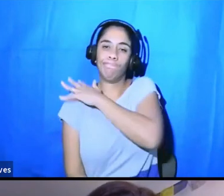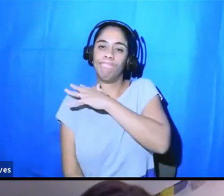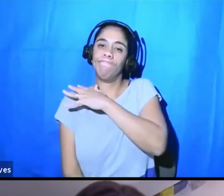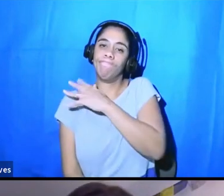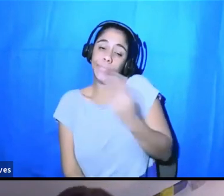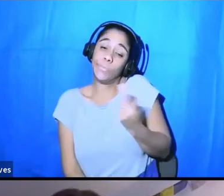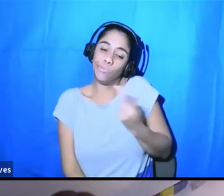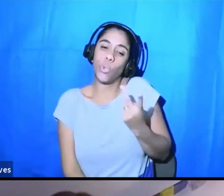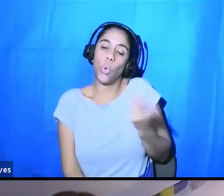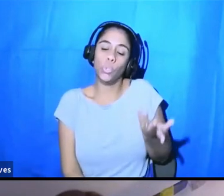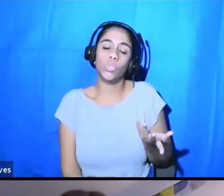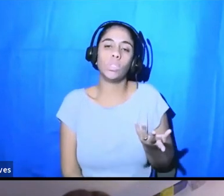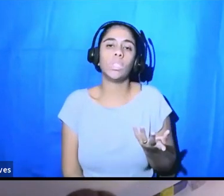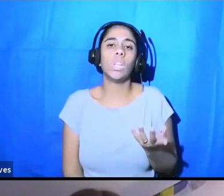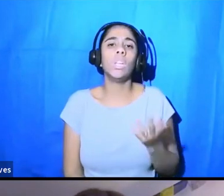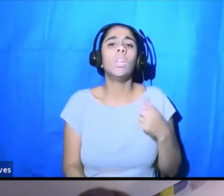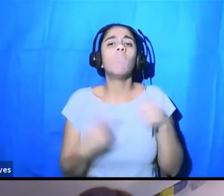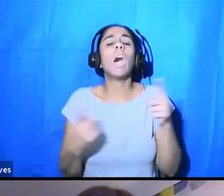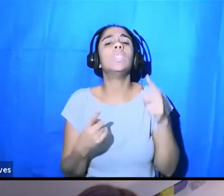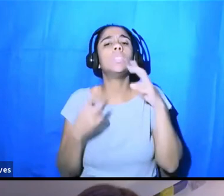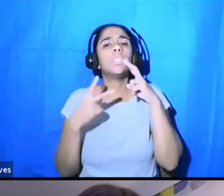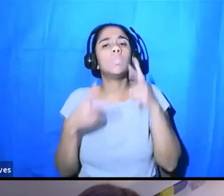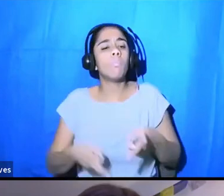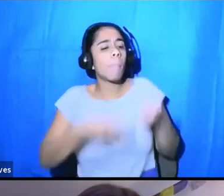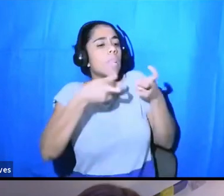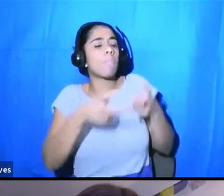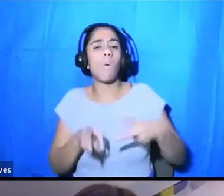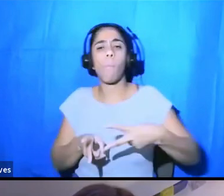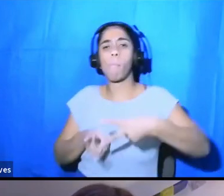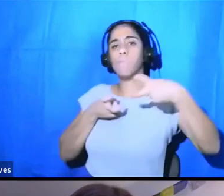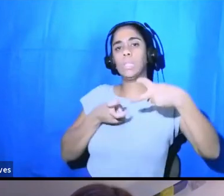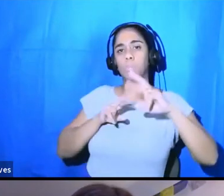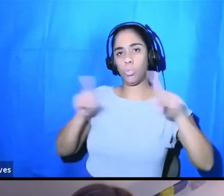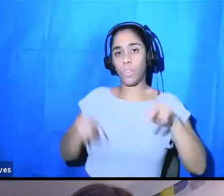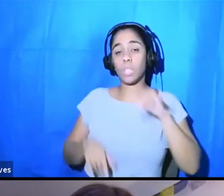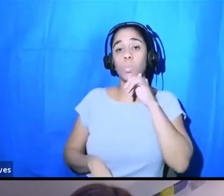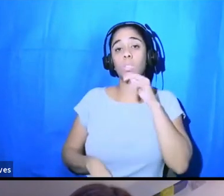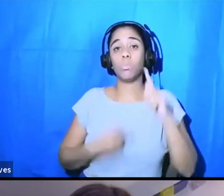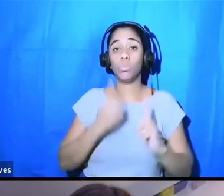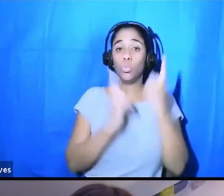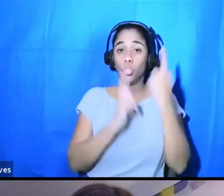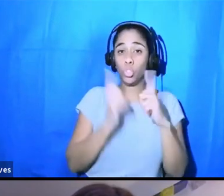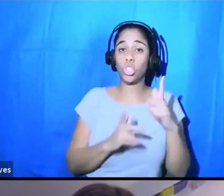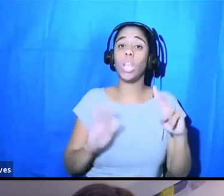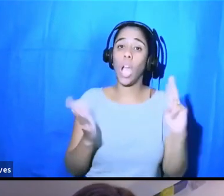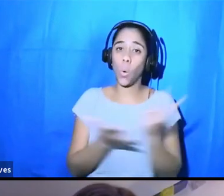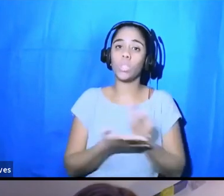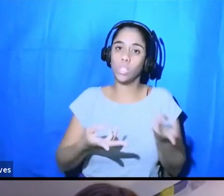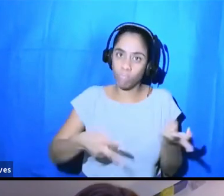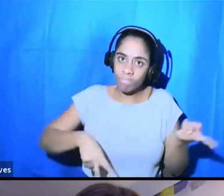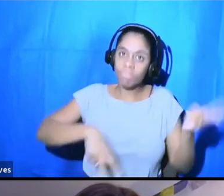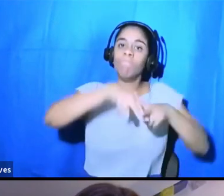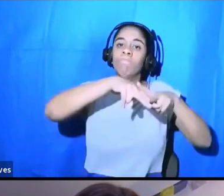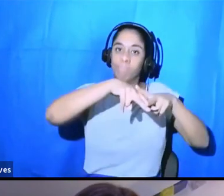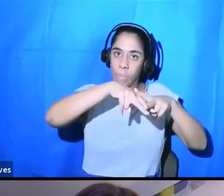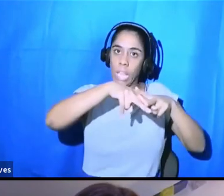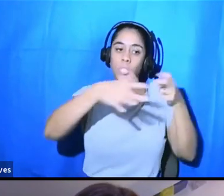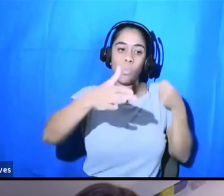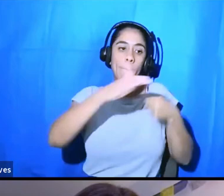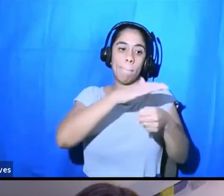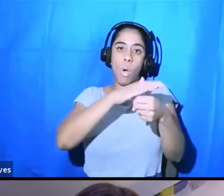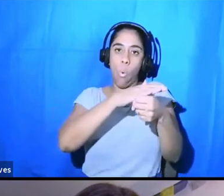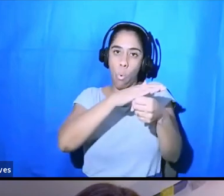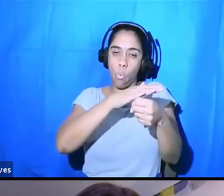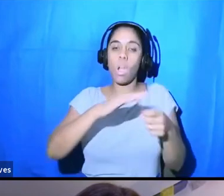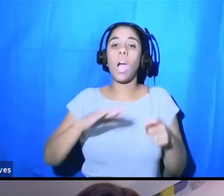que encararam de maneiras diferentes no Chile por exemplo houve condenações e o Brasil optou pela anistia